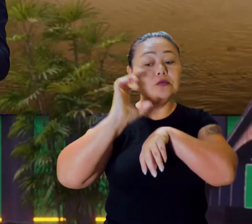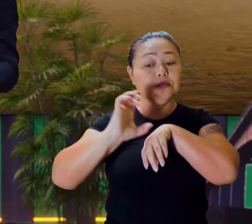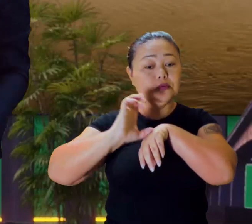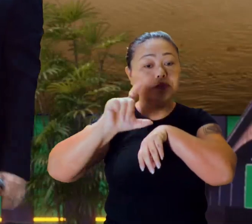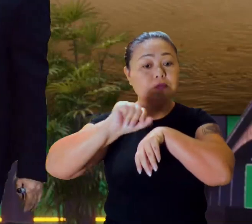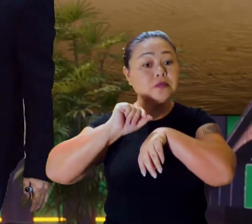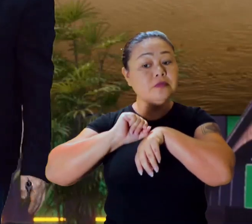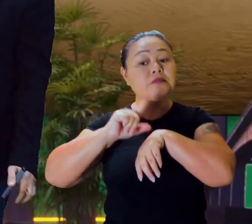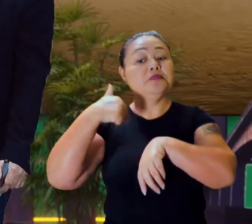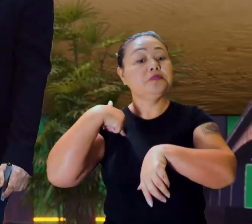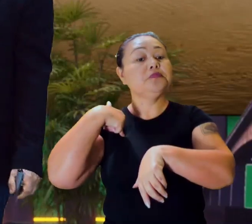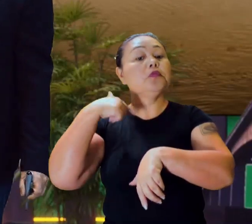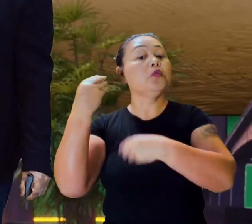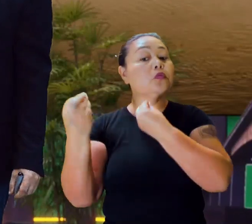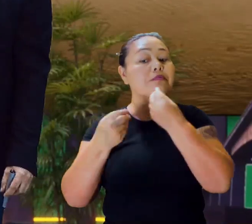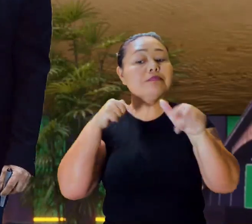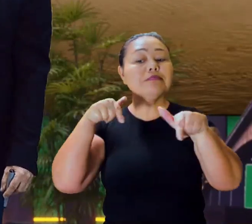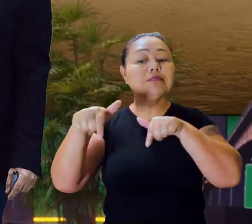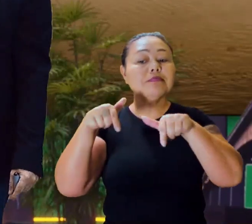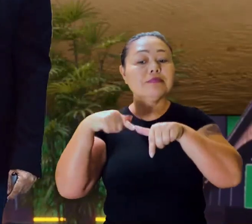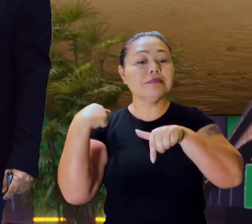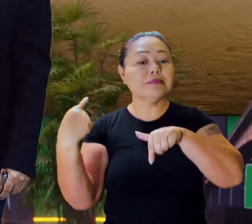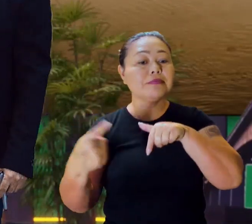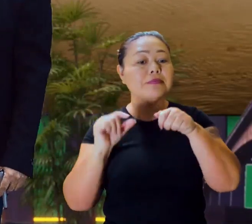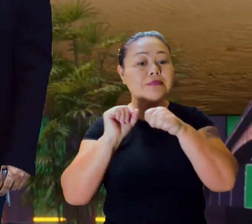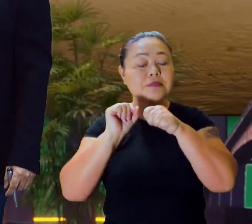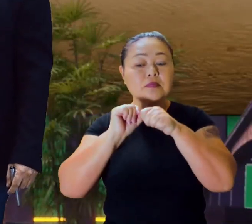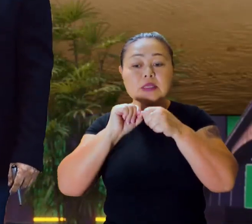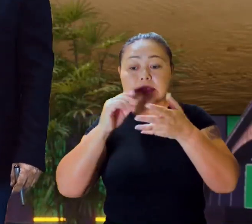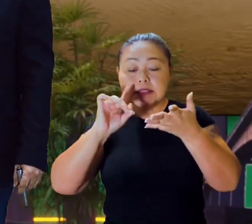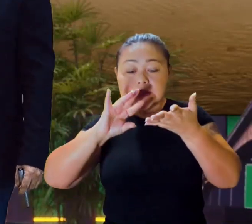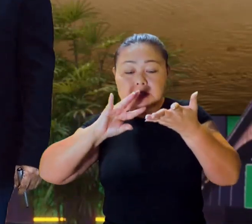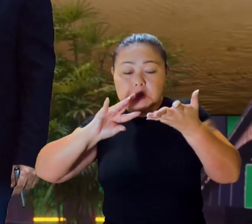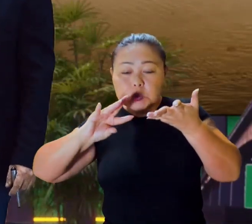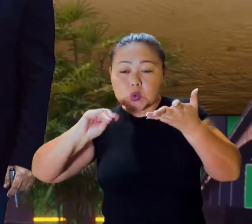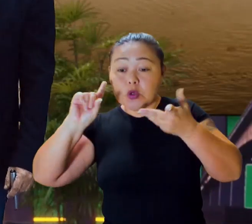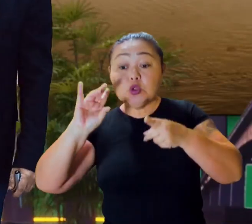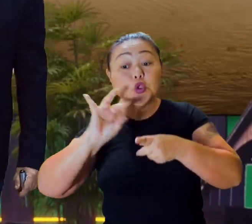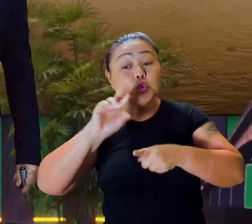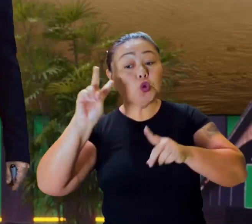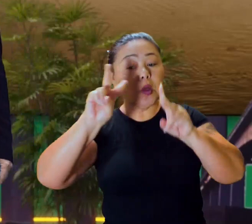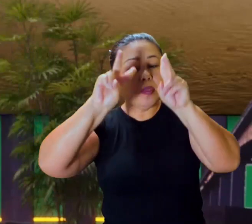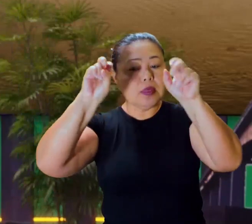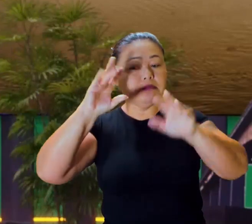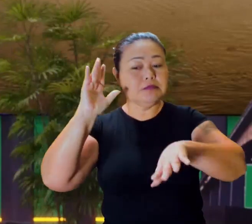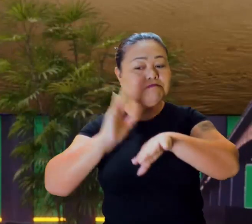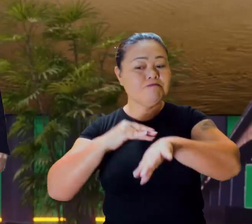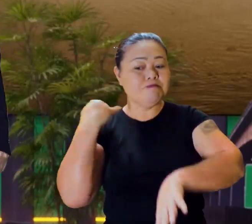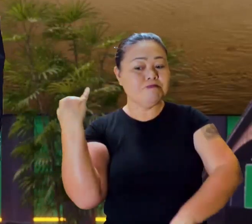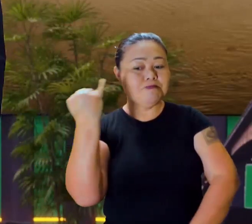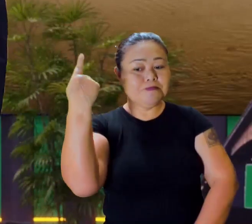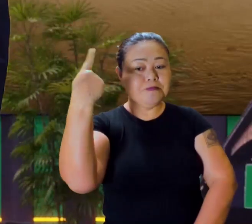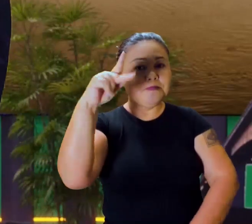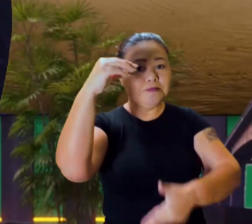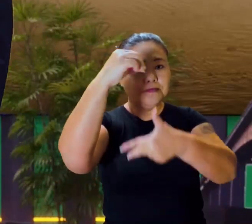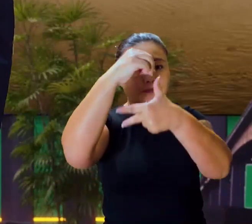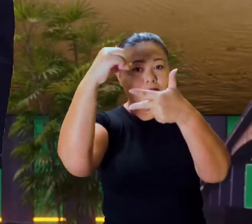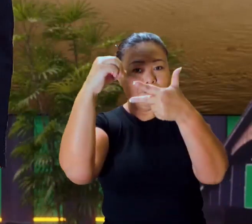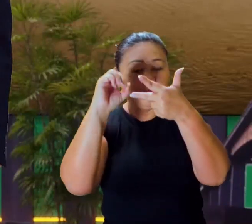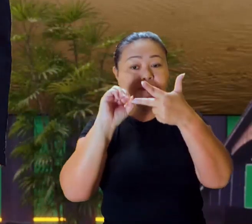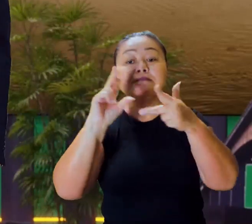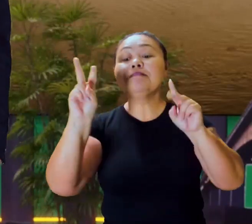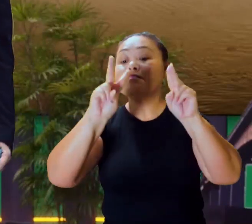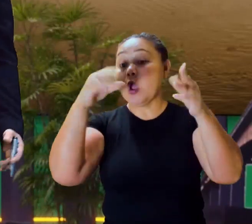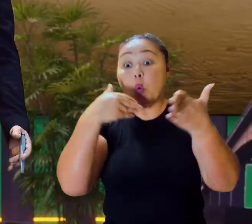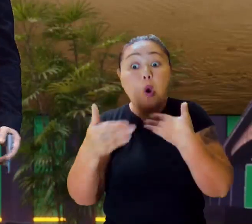trabalha da seguinte maneira, presta atenção aí, filtrando temas importantes para a sua prova do Enem. Perfeito. Não é por acaso qualquer tema